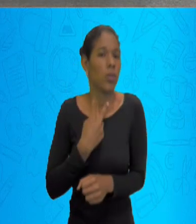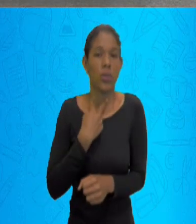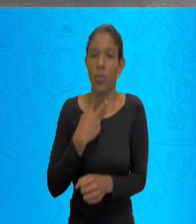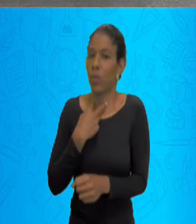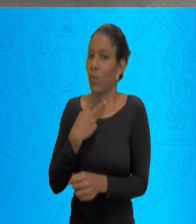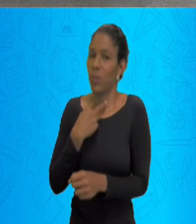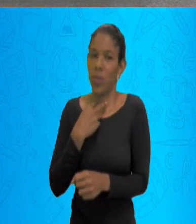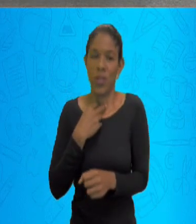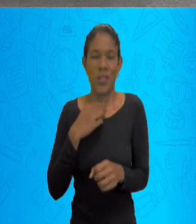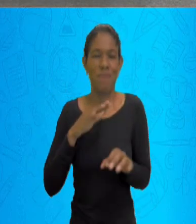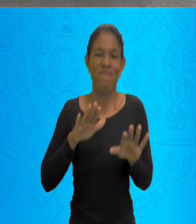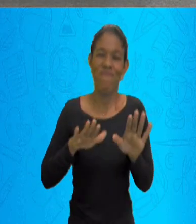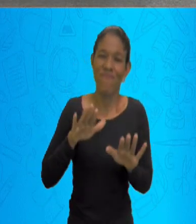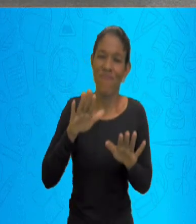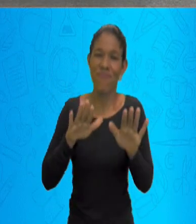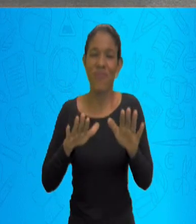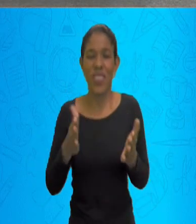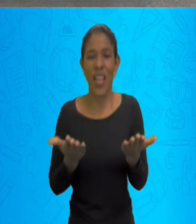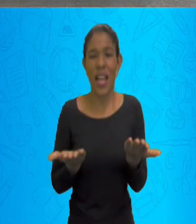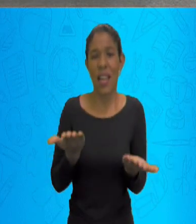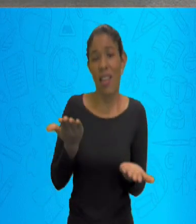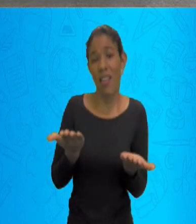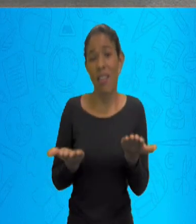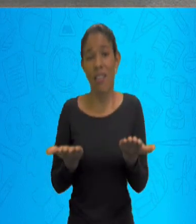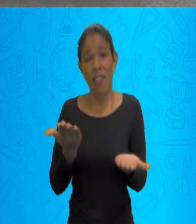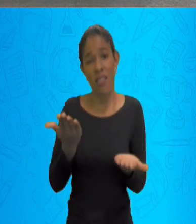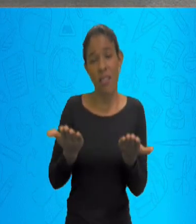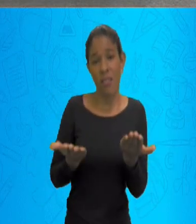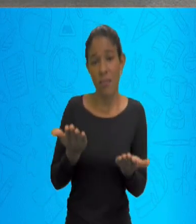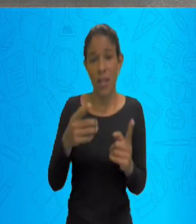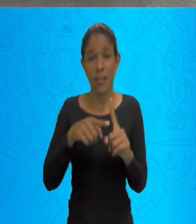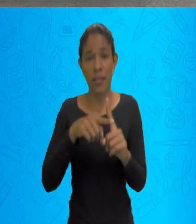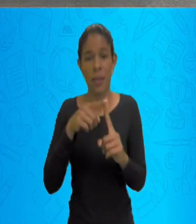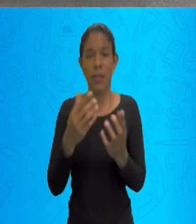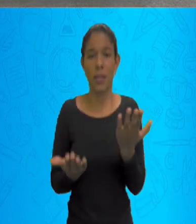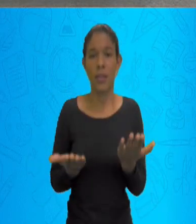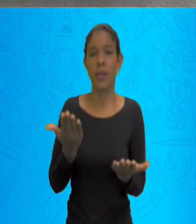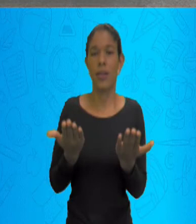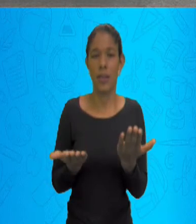essa temperatura também esteja se organizando. Então,